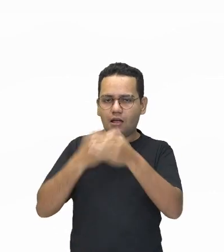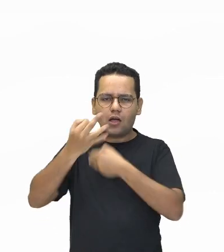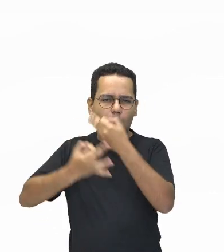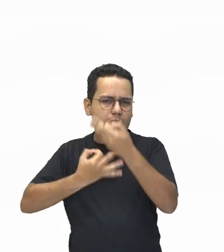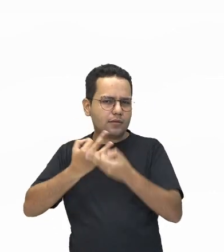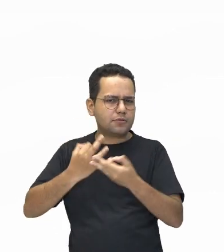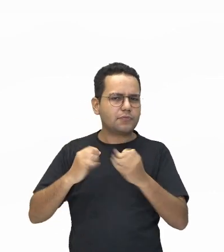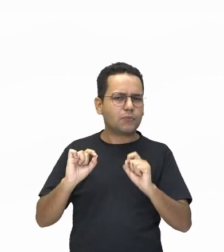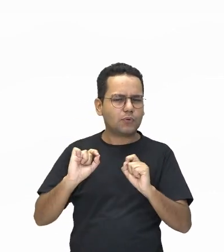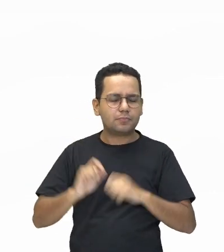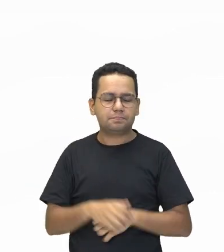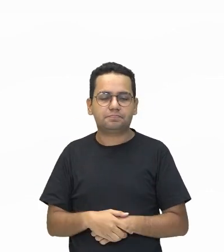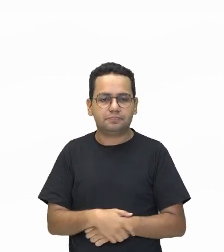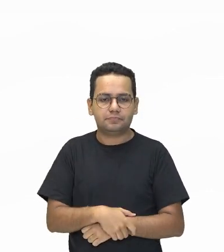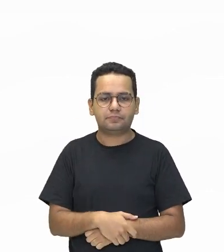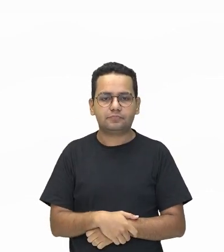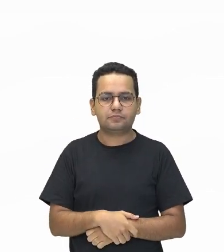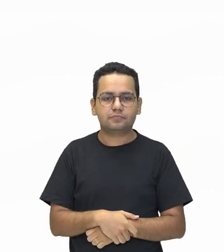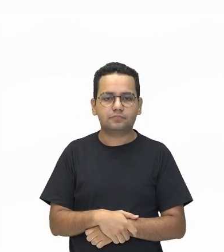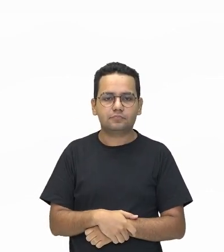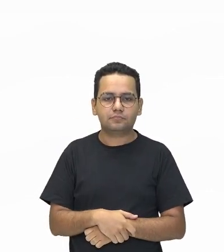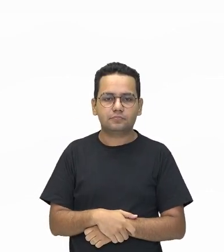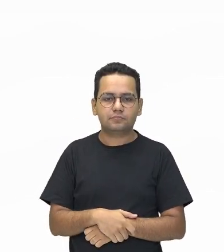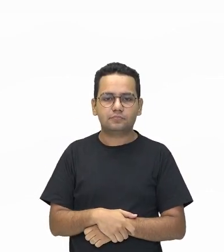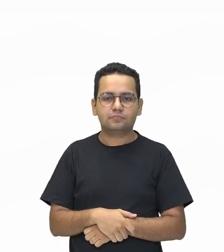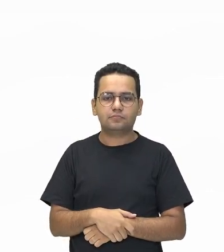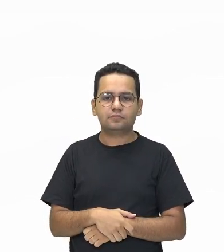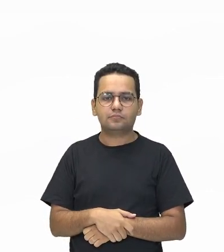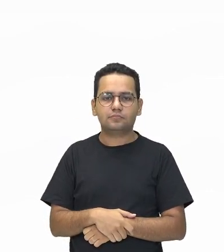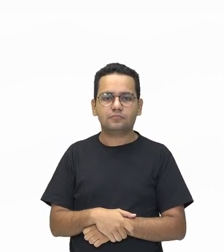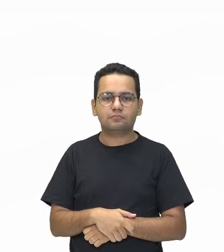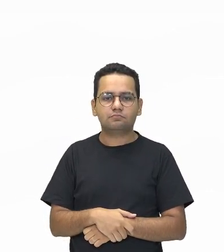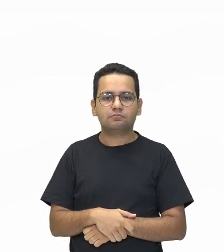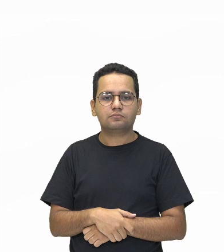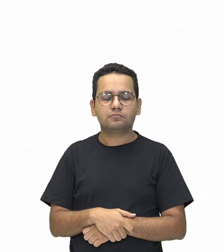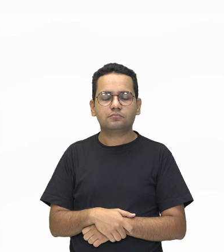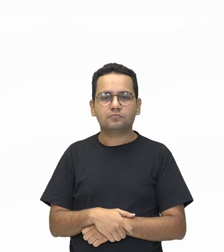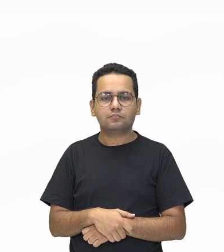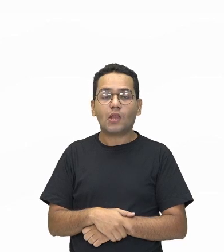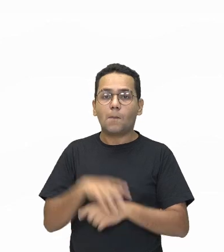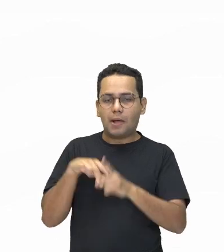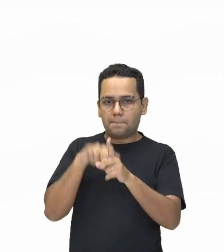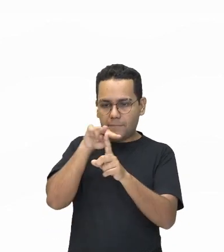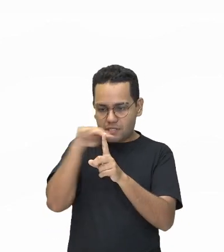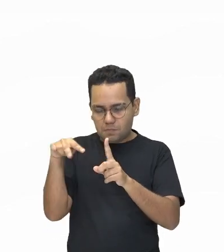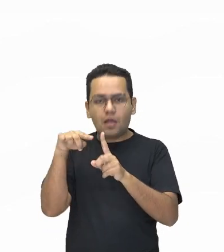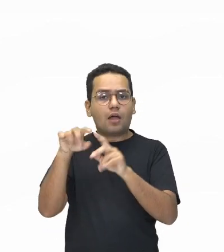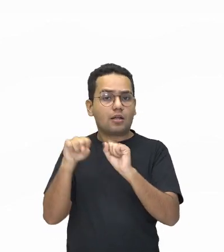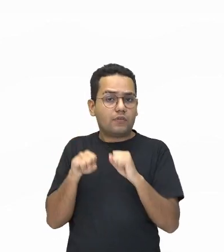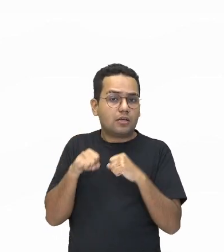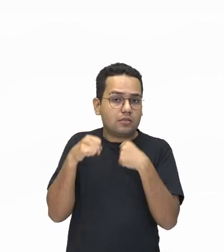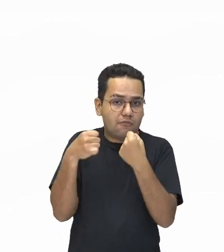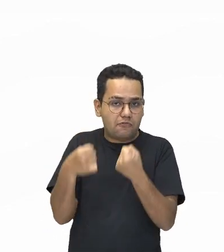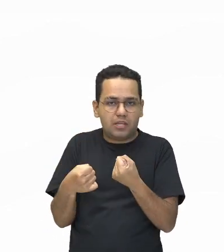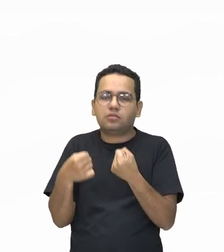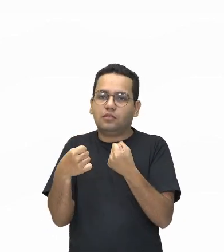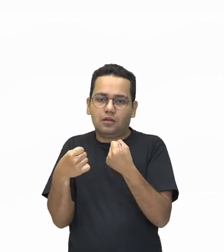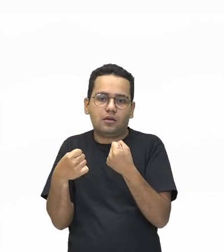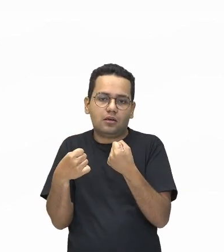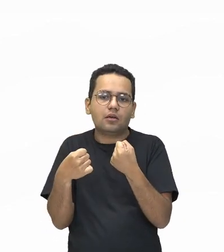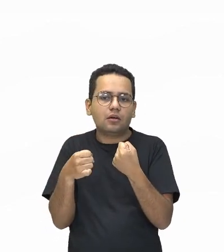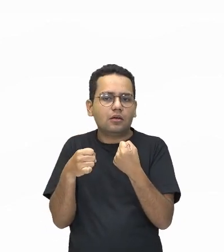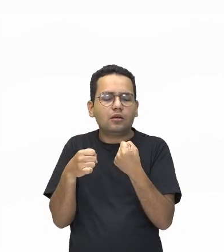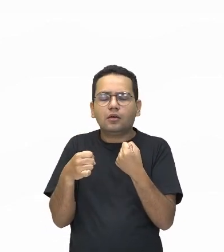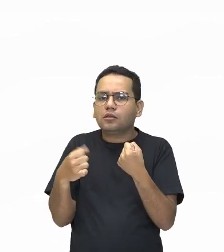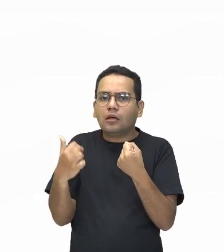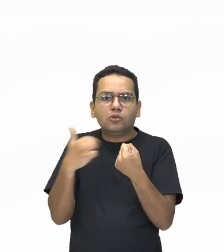texto argumentativo é aquele que defende uma tese, um ponto de vista. Não pode ser contraditório ou dissonante. A gente